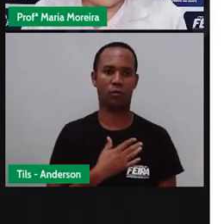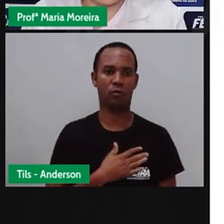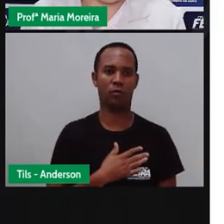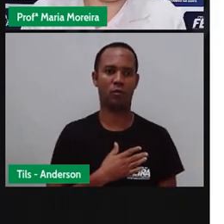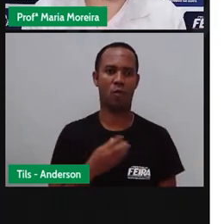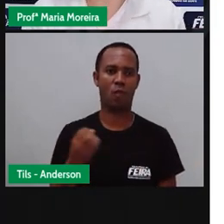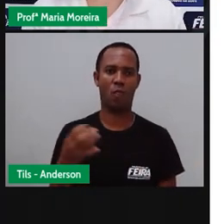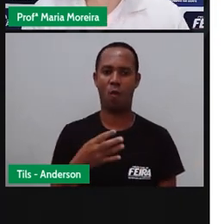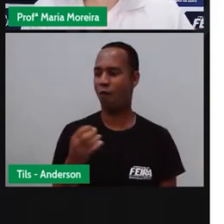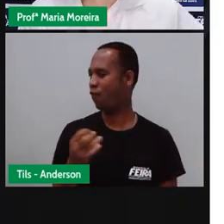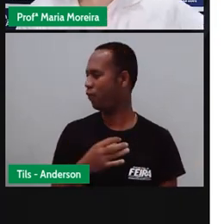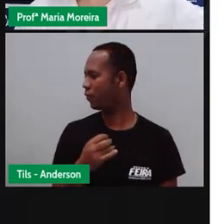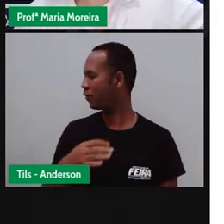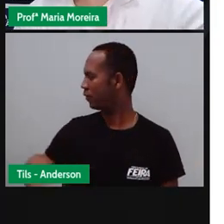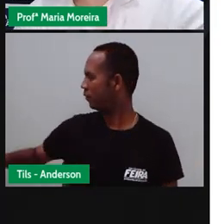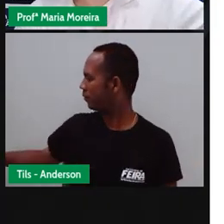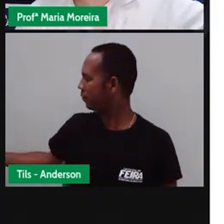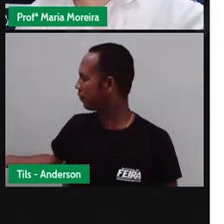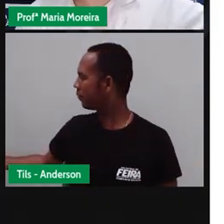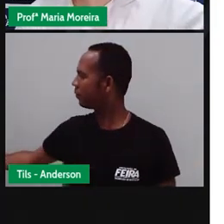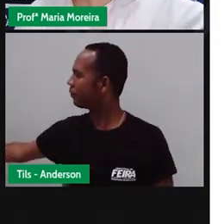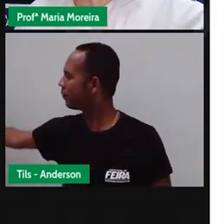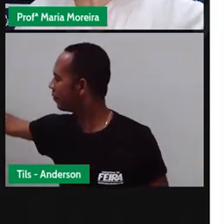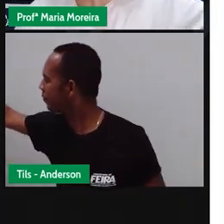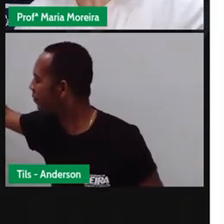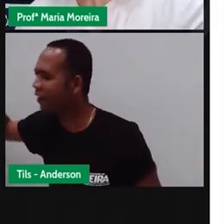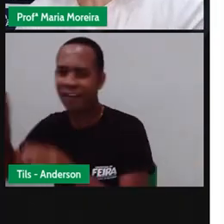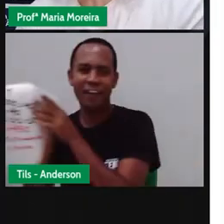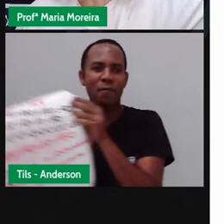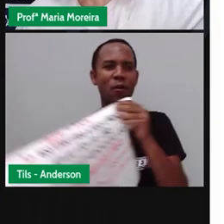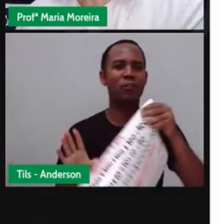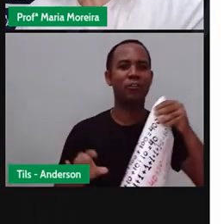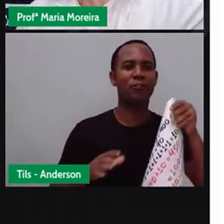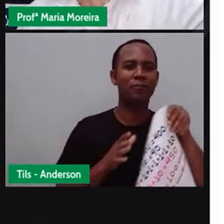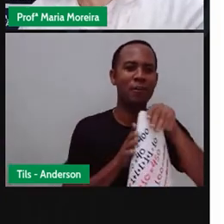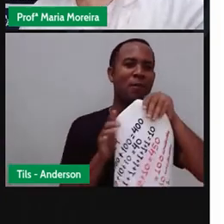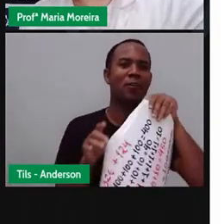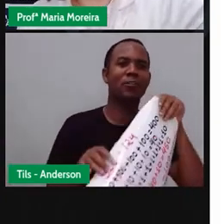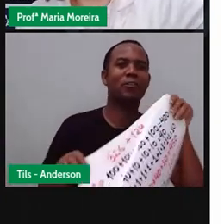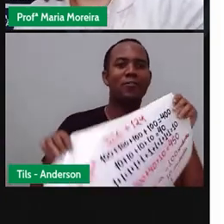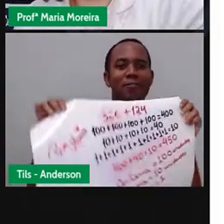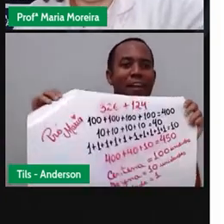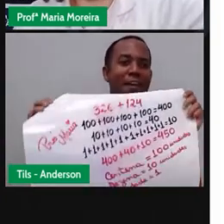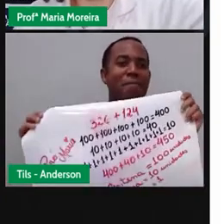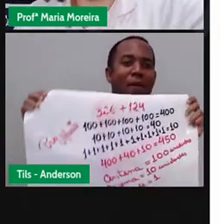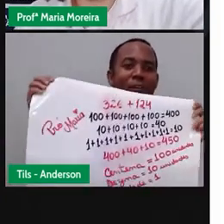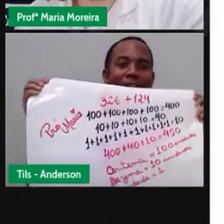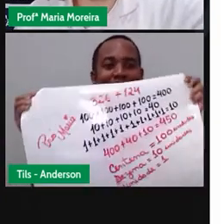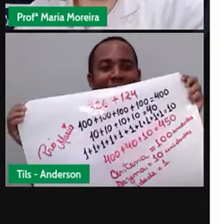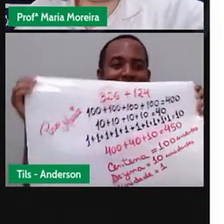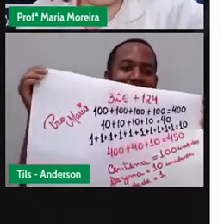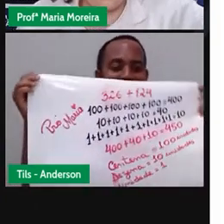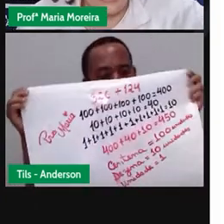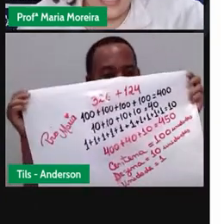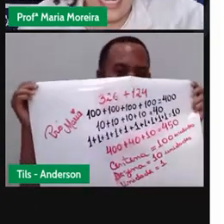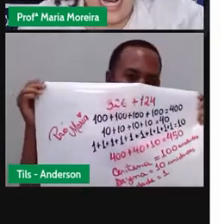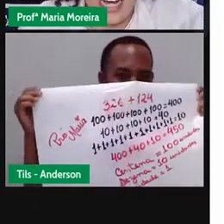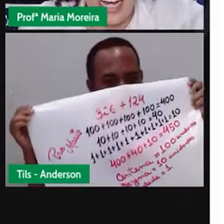da NASA? Empresta aqui, Pro, o quadro. Pronto. Me deu meu quadro,